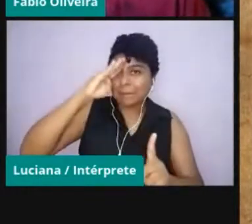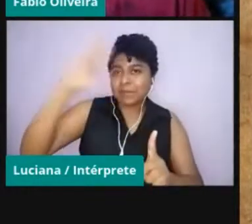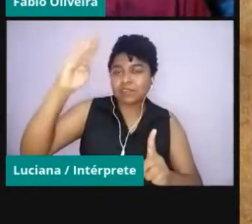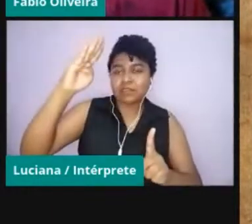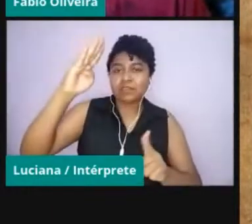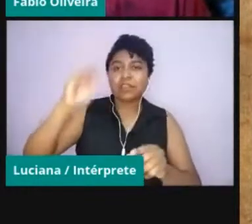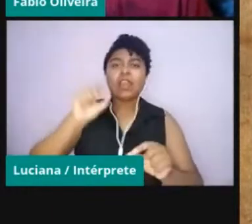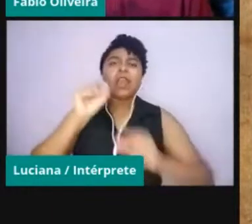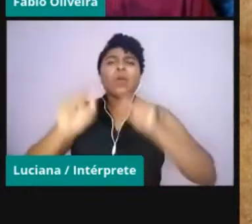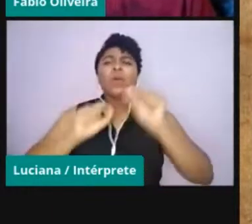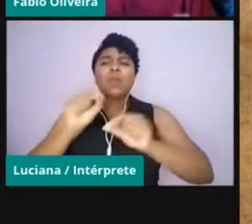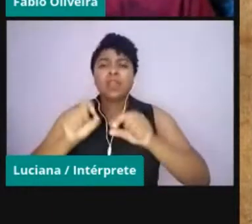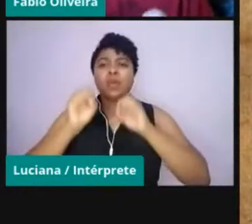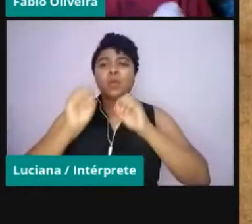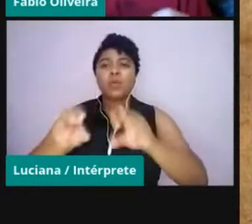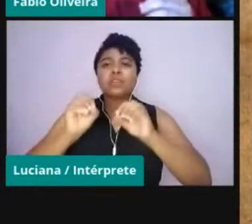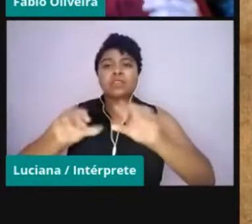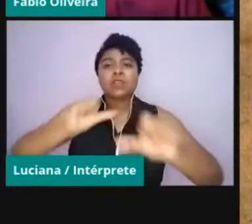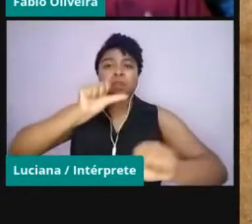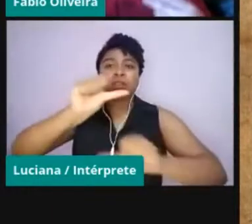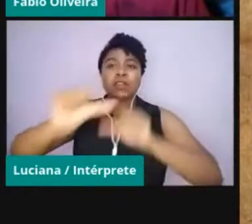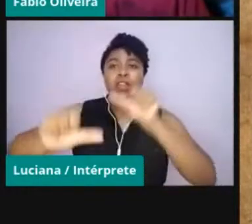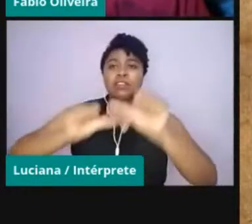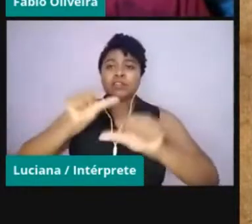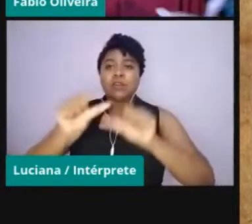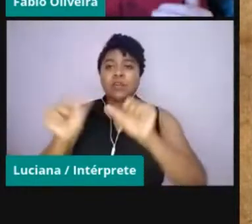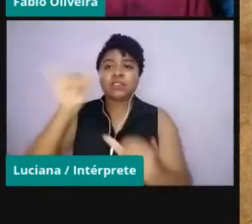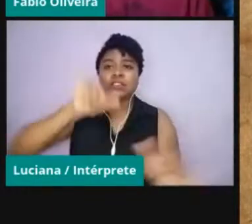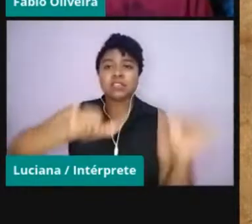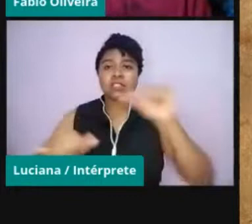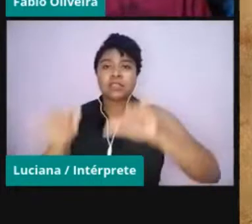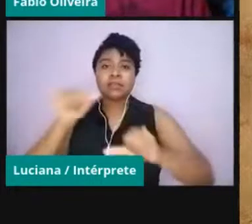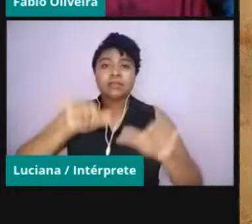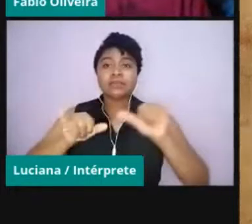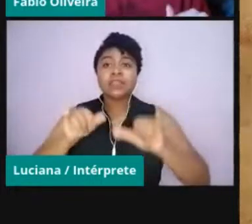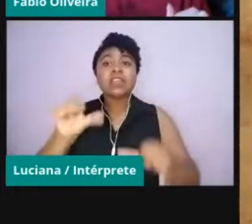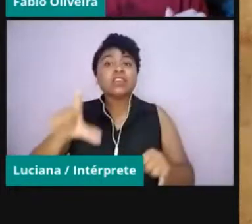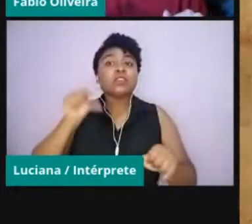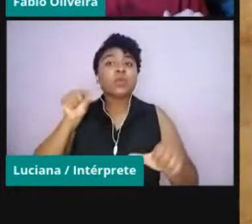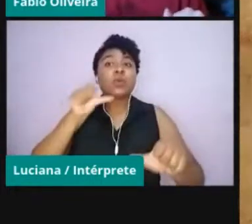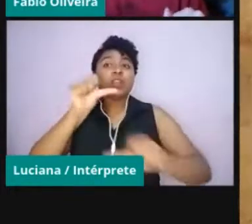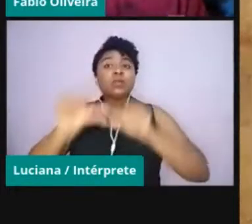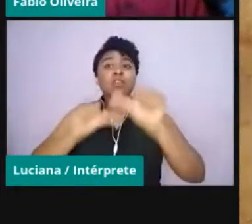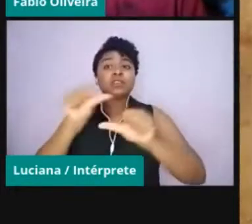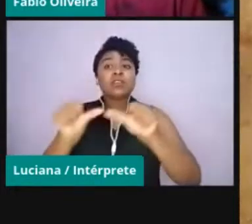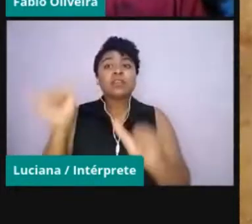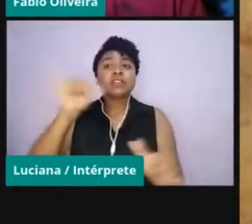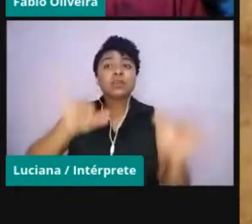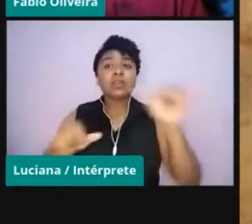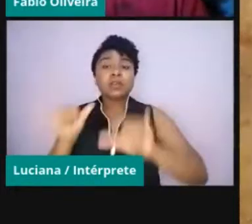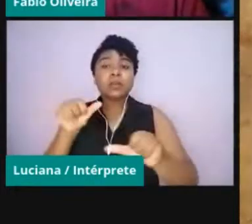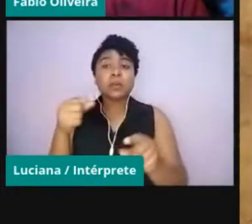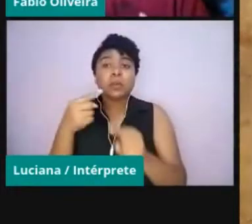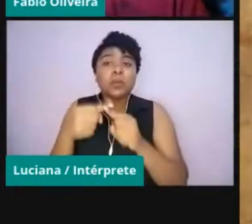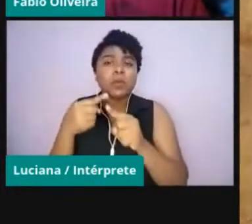transformações químicas. A gente escolheu transformações químicas porque é um